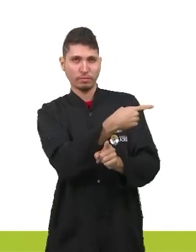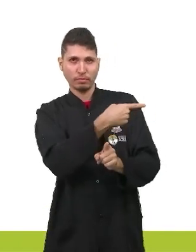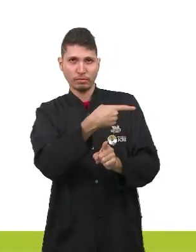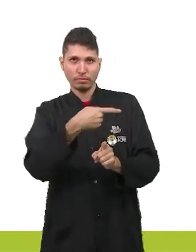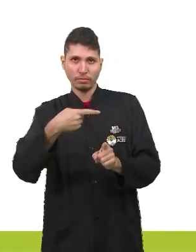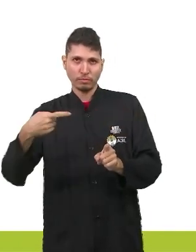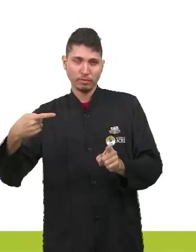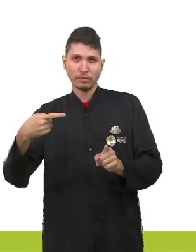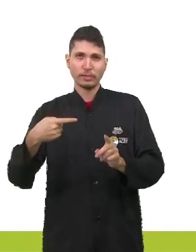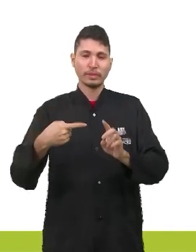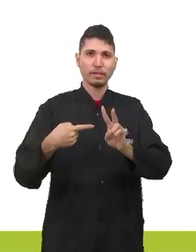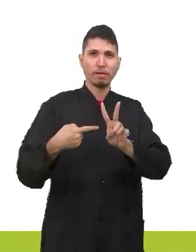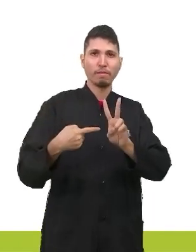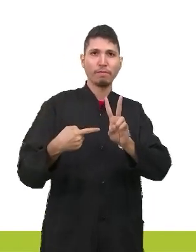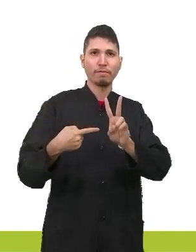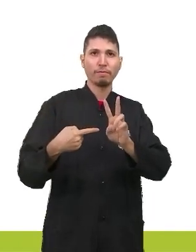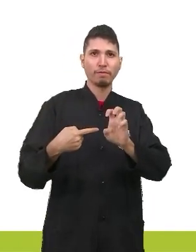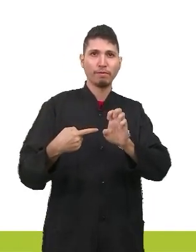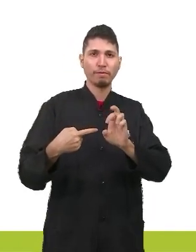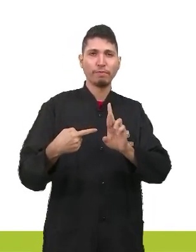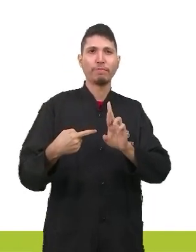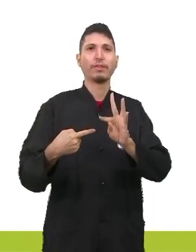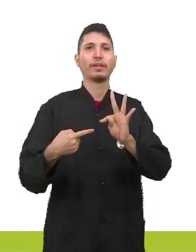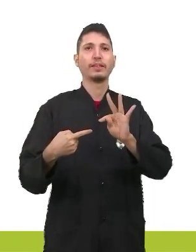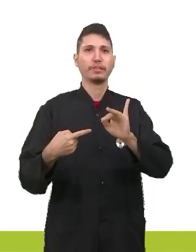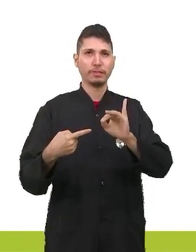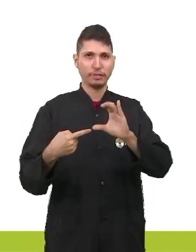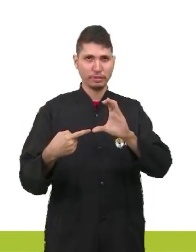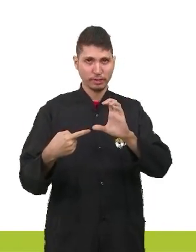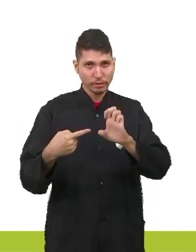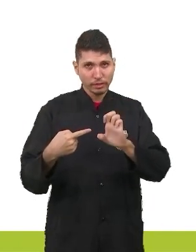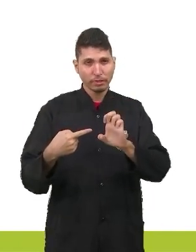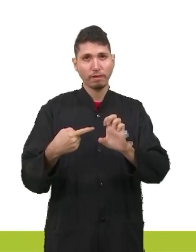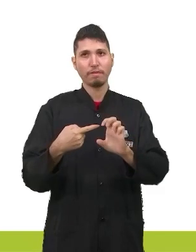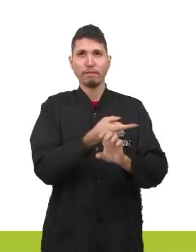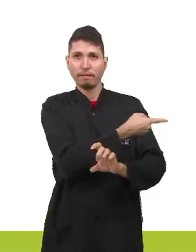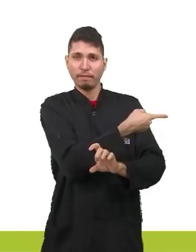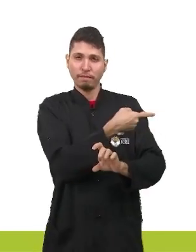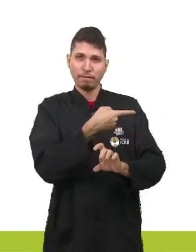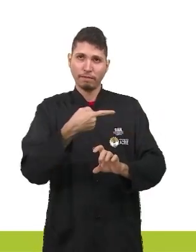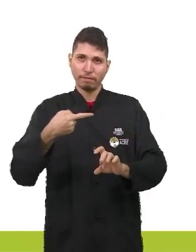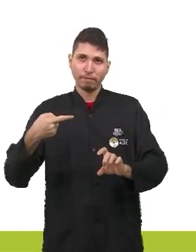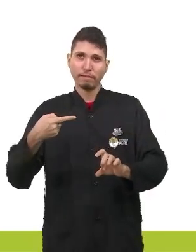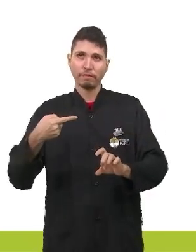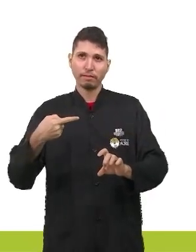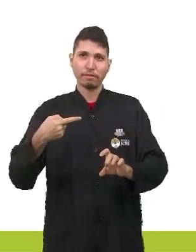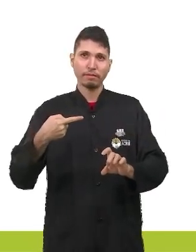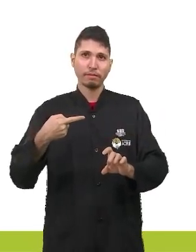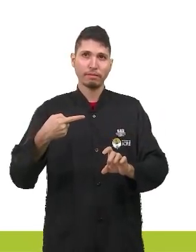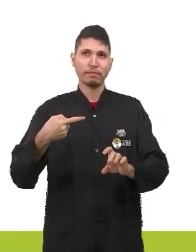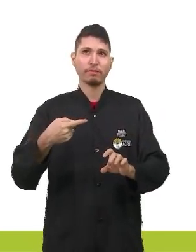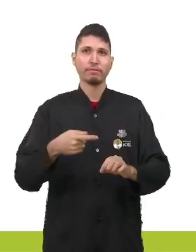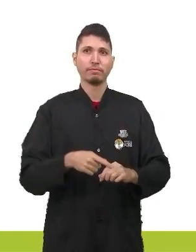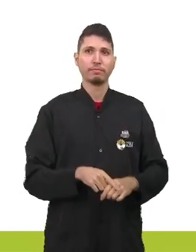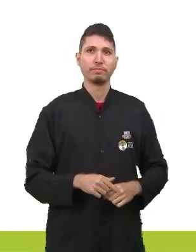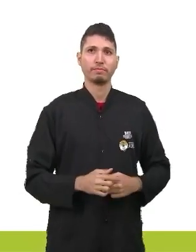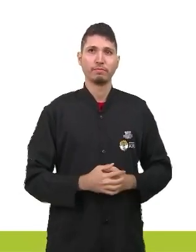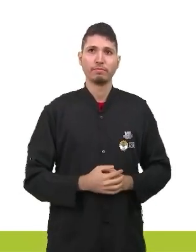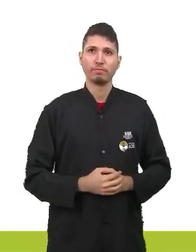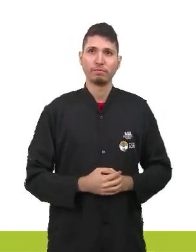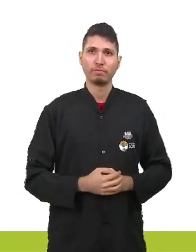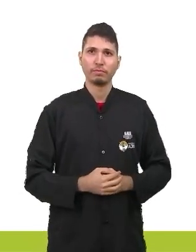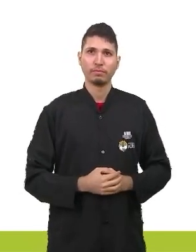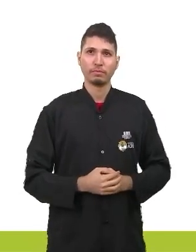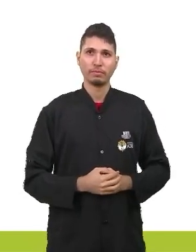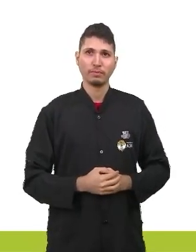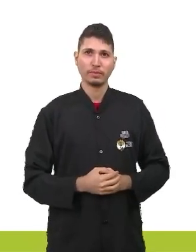de vértice, tá bom? Só lembrando a vocês, que vocês já viram lá, mas é importante estar revisando, tá bom? É chamado de vértice da parábola, que é quando divide a